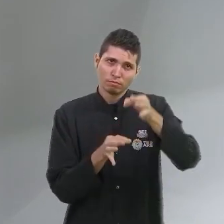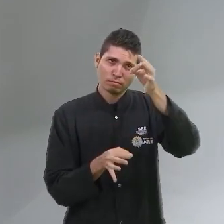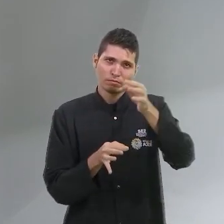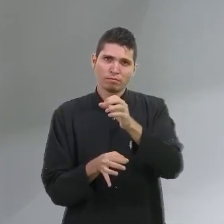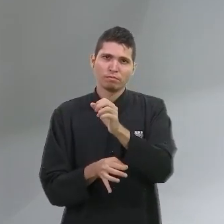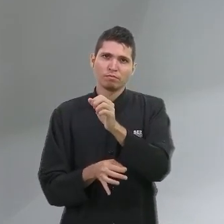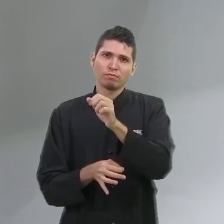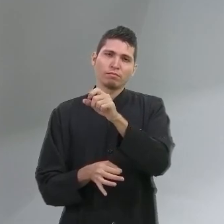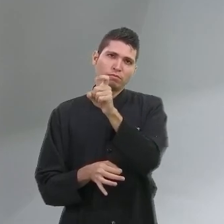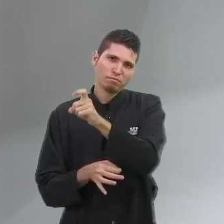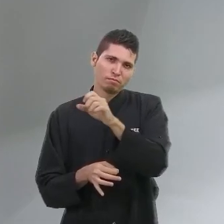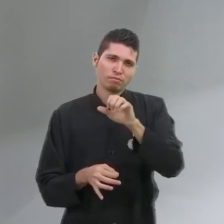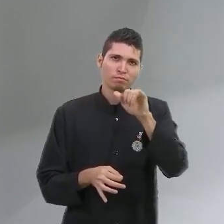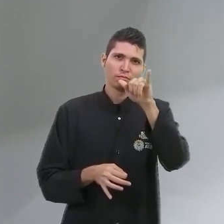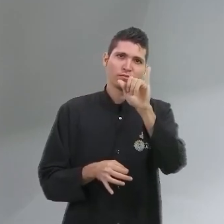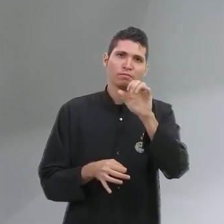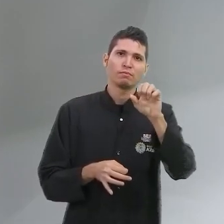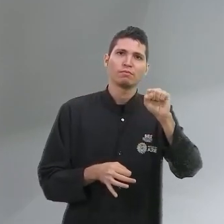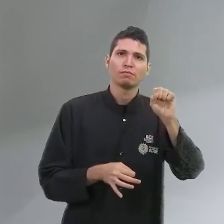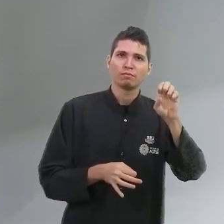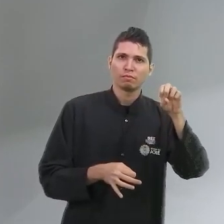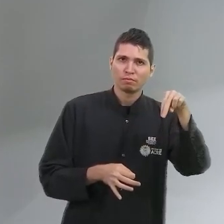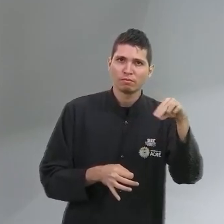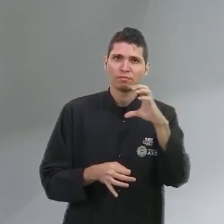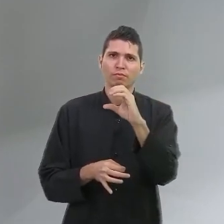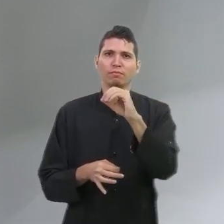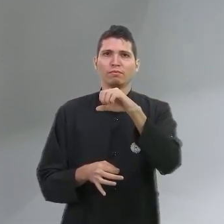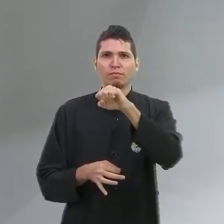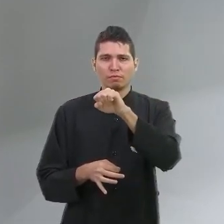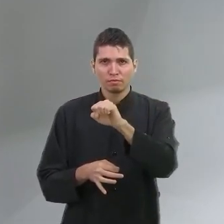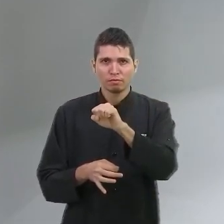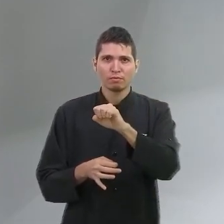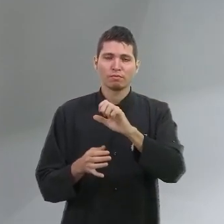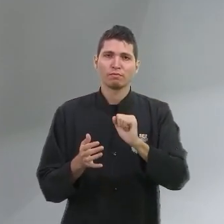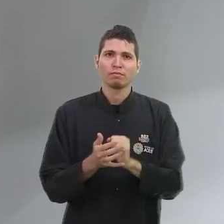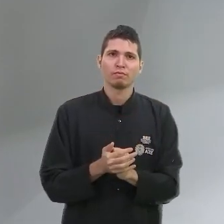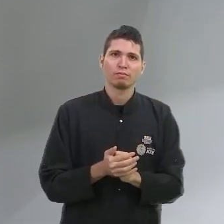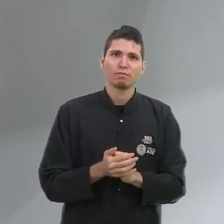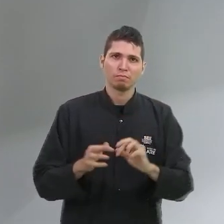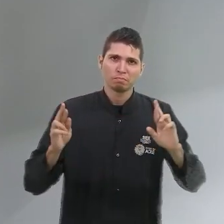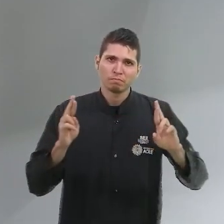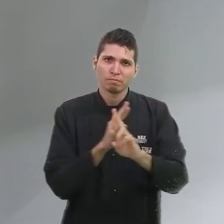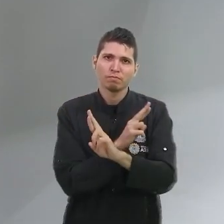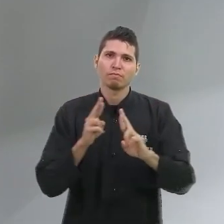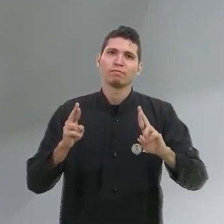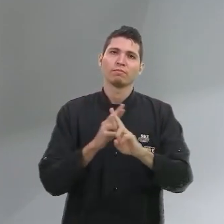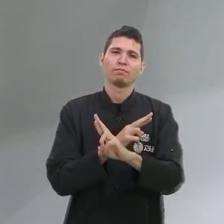ser respectivamente seno e cosseno relativamente ao ângulo central. E